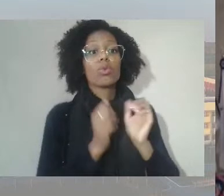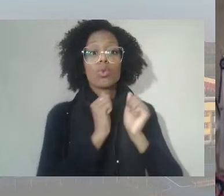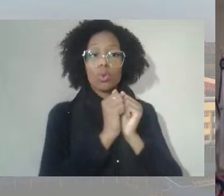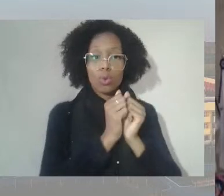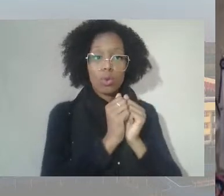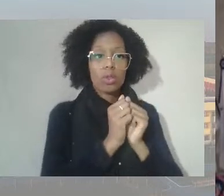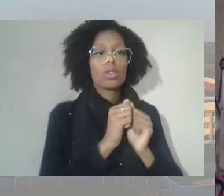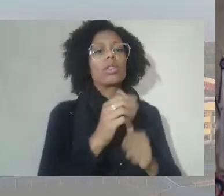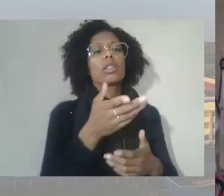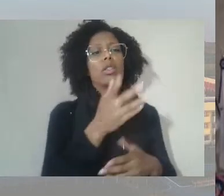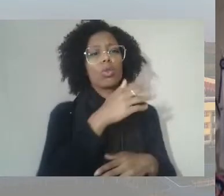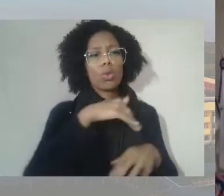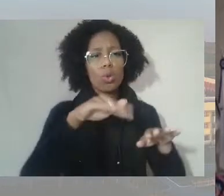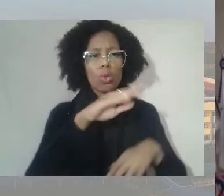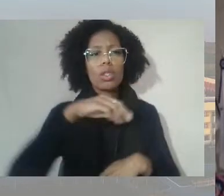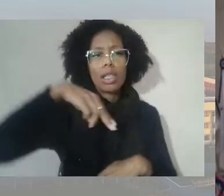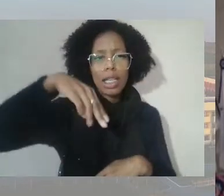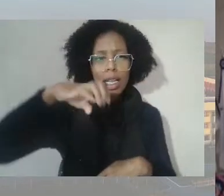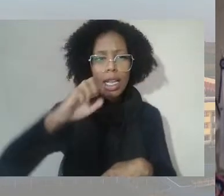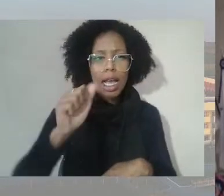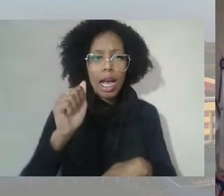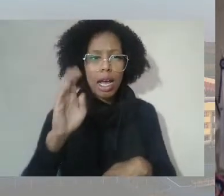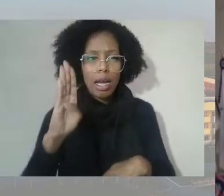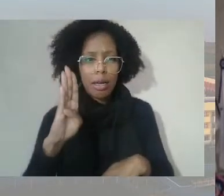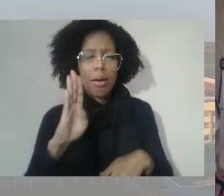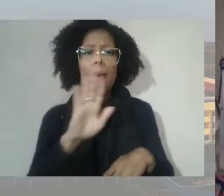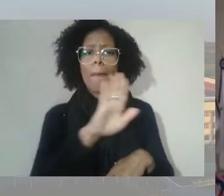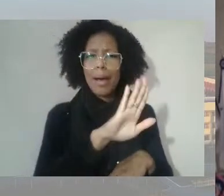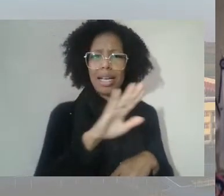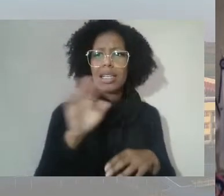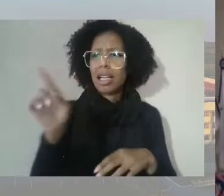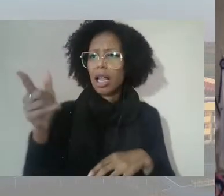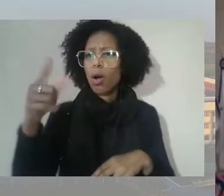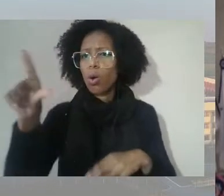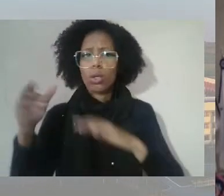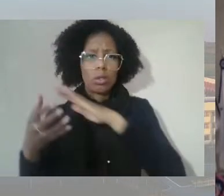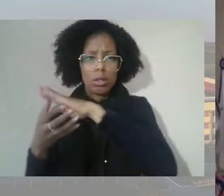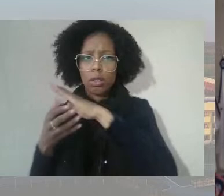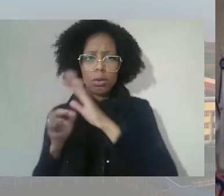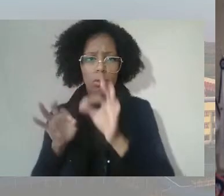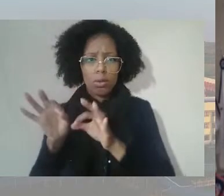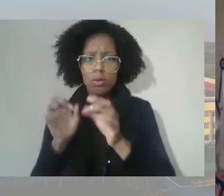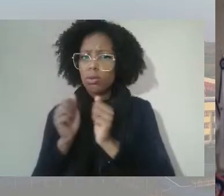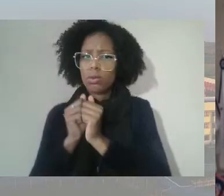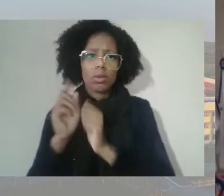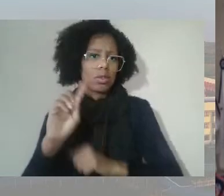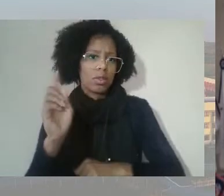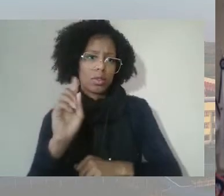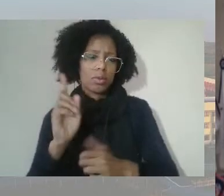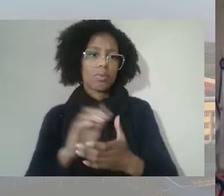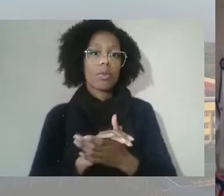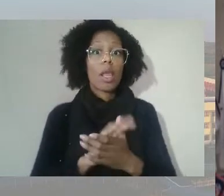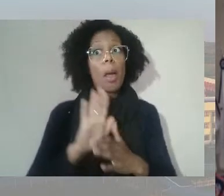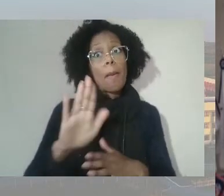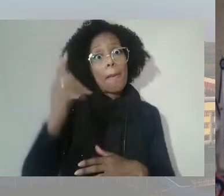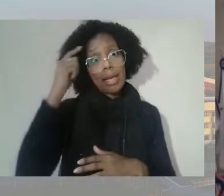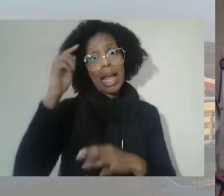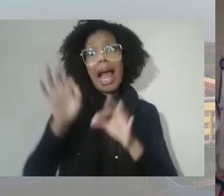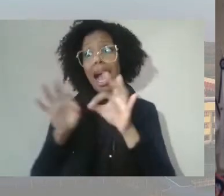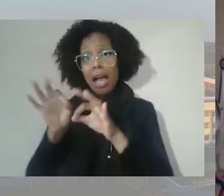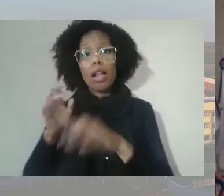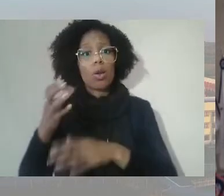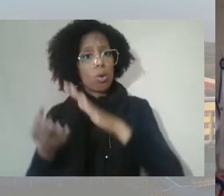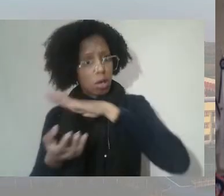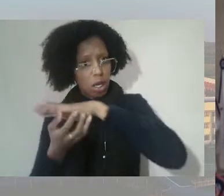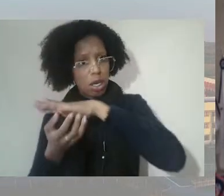dos NEABs dos campi, não envolvendo as gestões de campi. Ademais, ainda que tivesse sido organizada pelos campi, ressaltamos